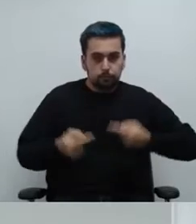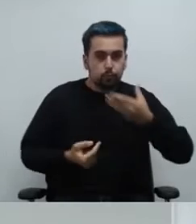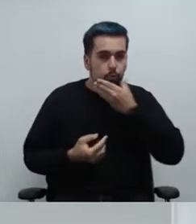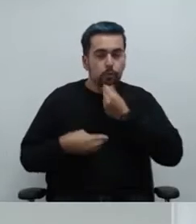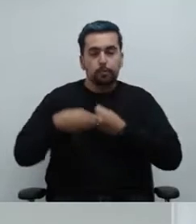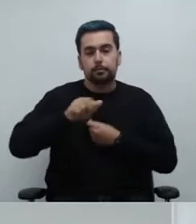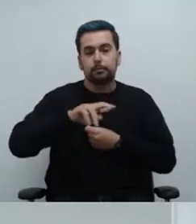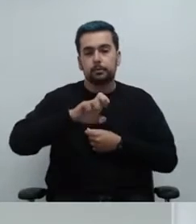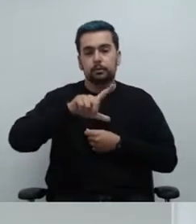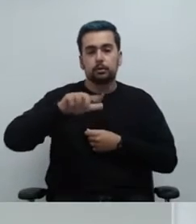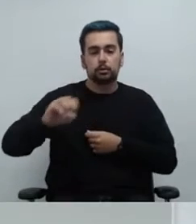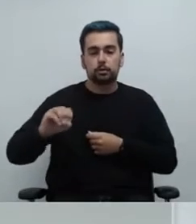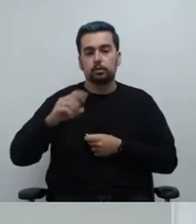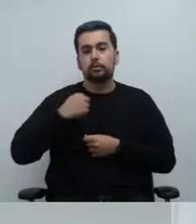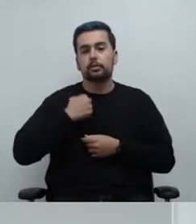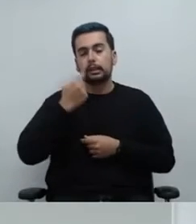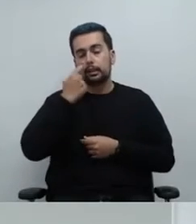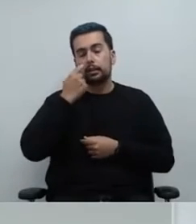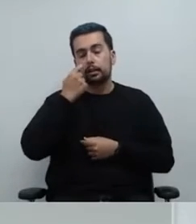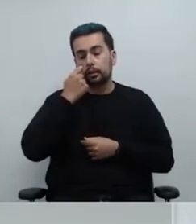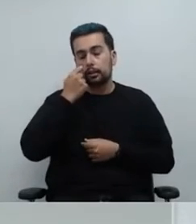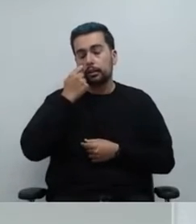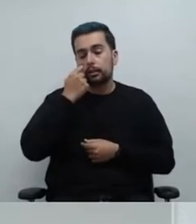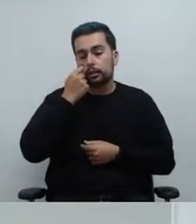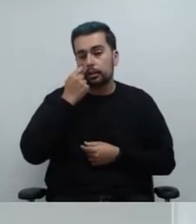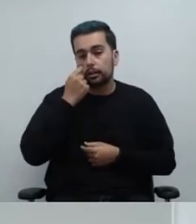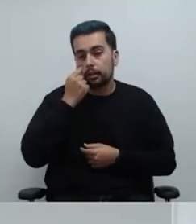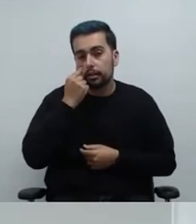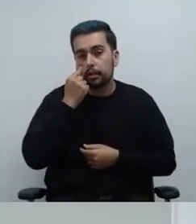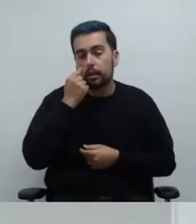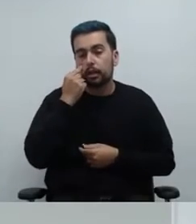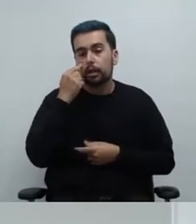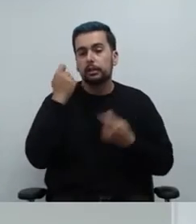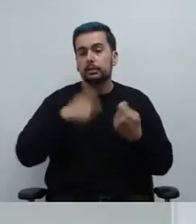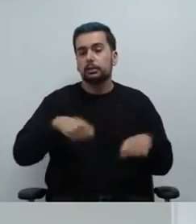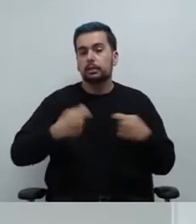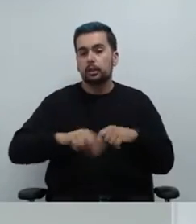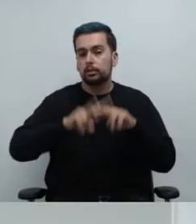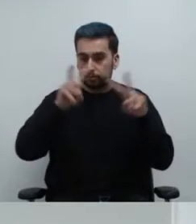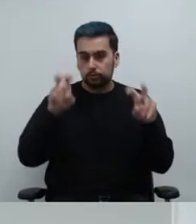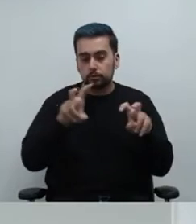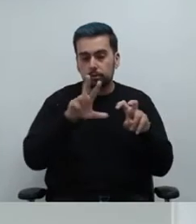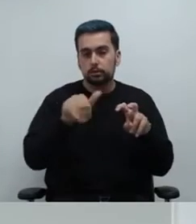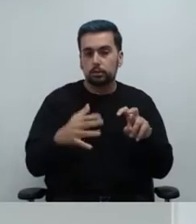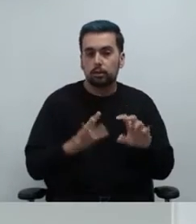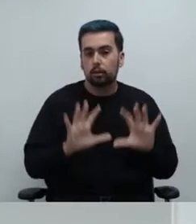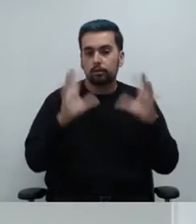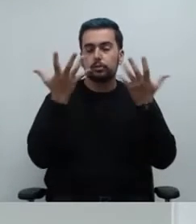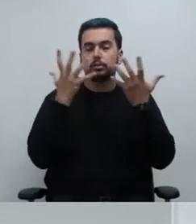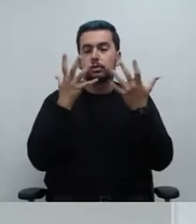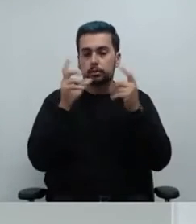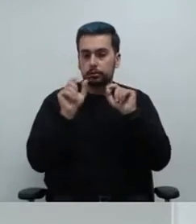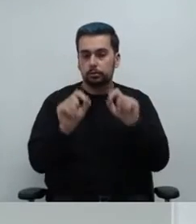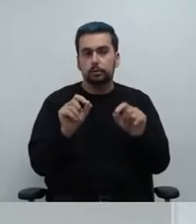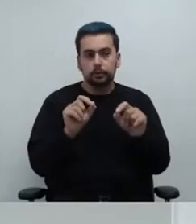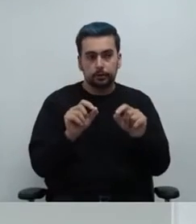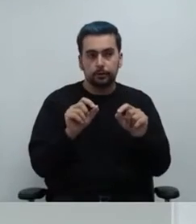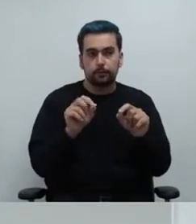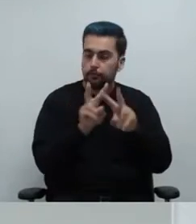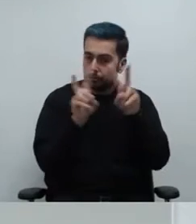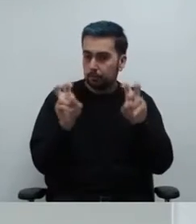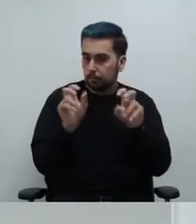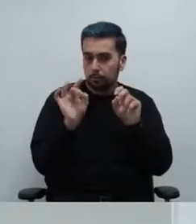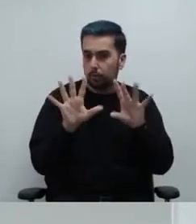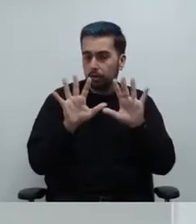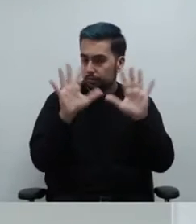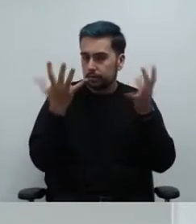Marcelo, revela a necessidade de centralizar a atuação da Defensoria nesse tema, o que só irá acontecer nesses temas, o que só